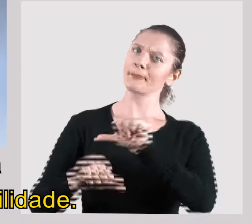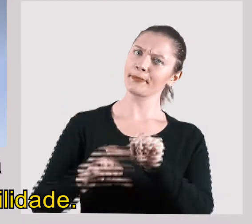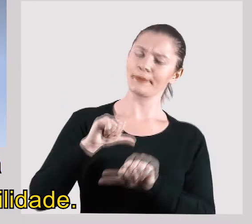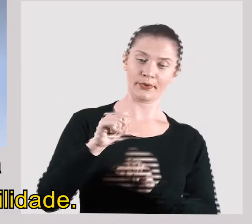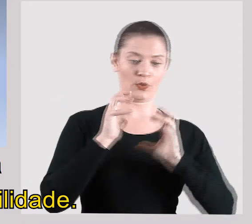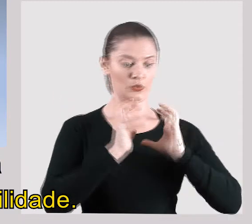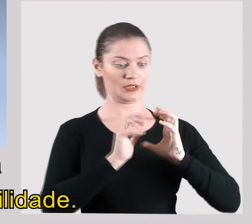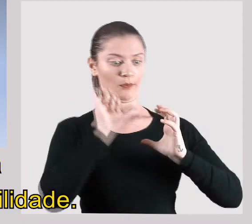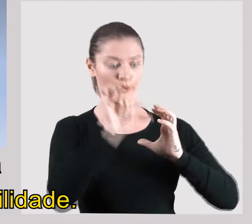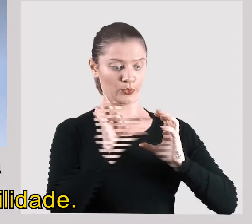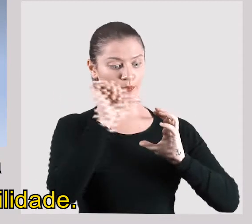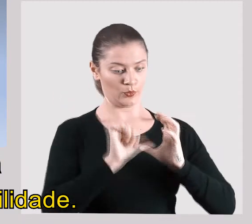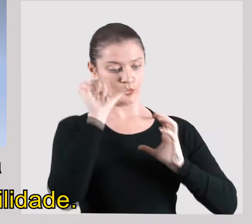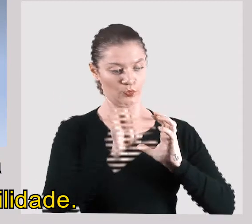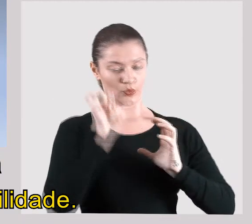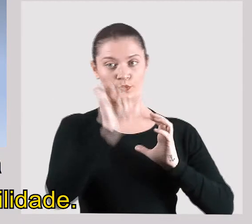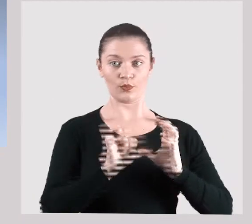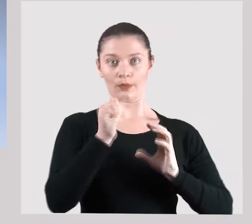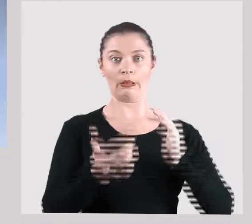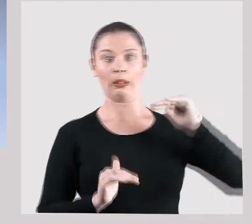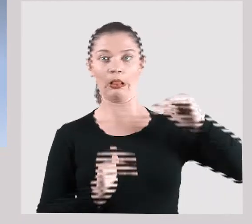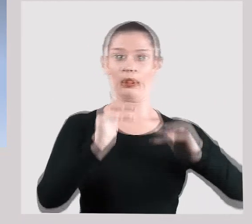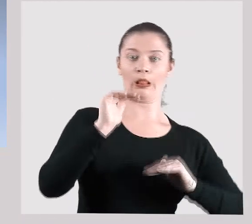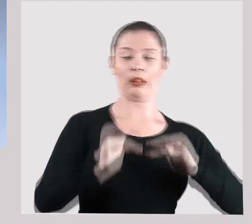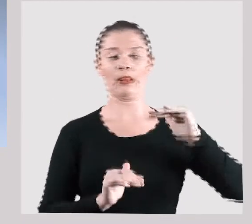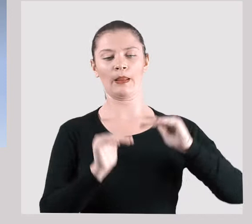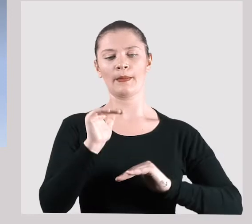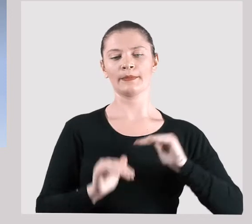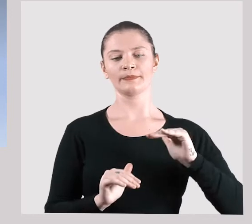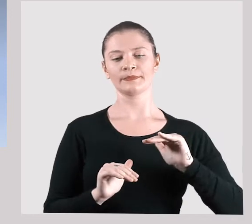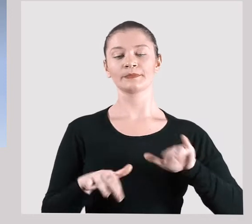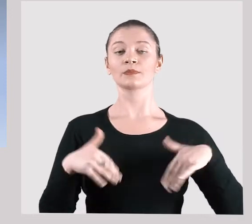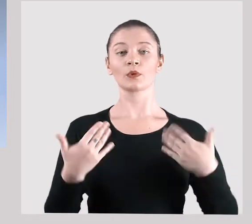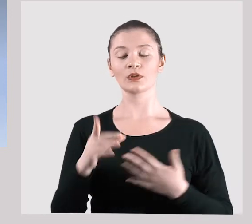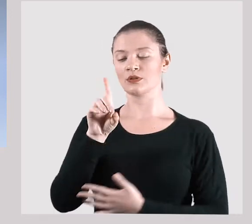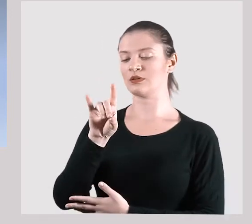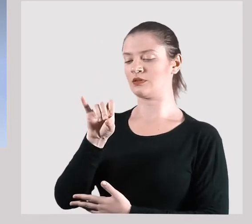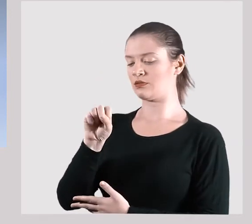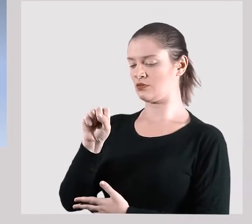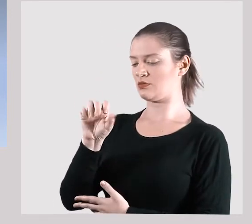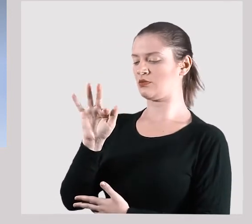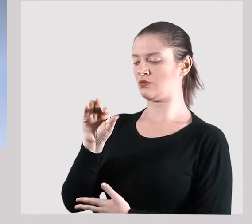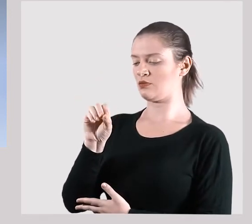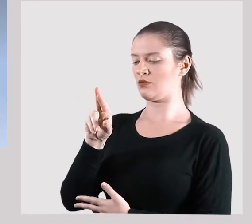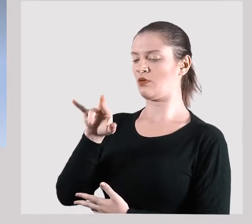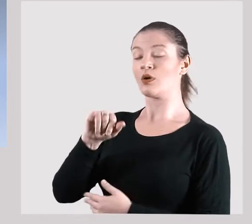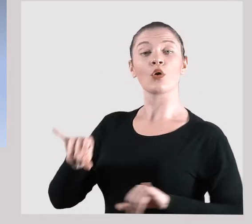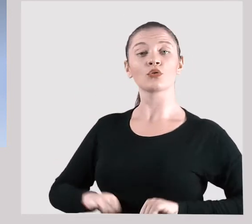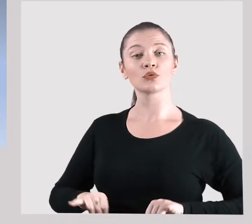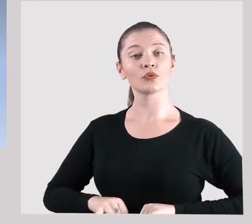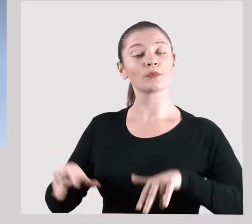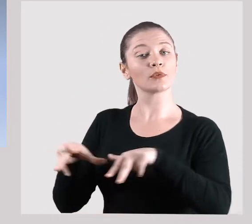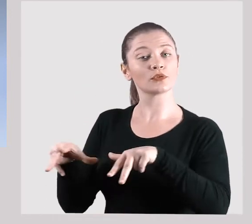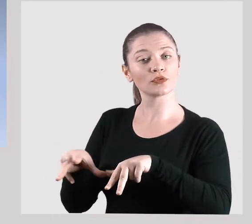cerebral, muita instabilidade, né? E aí a questão da disforia de gênero, então, voltando, por que os jovens,